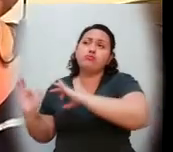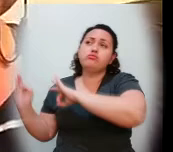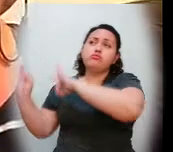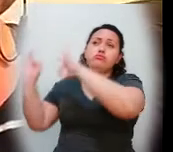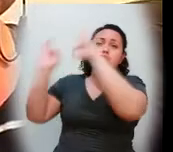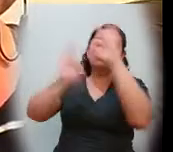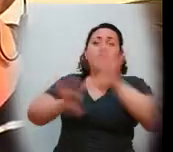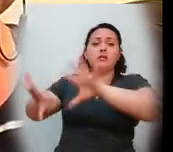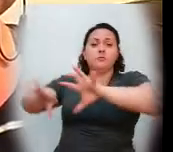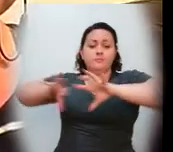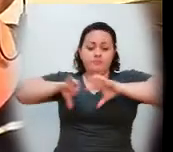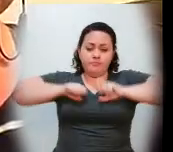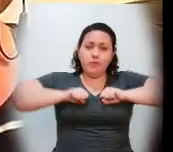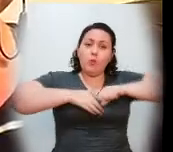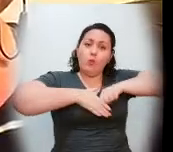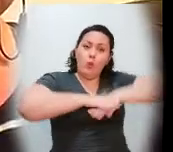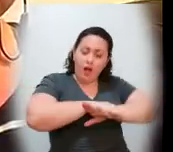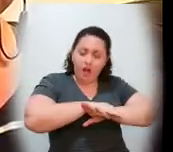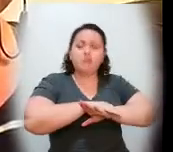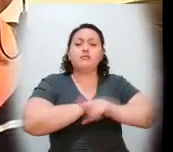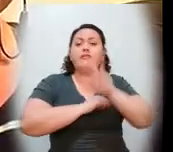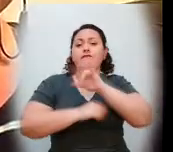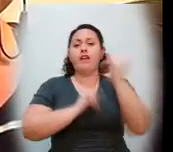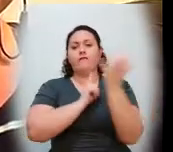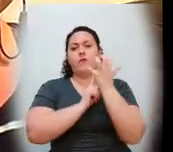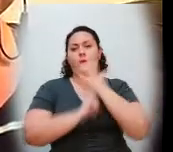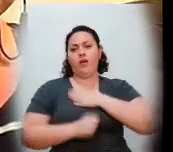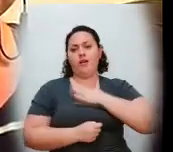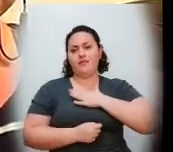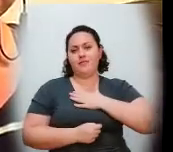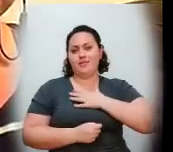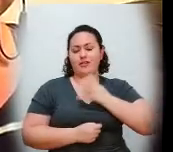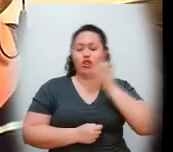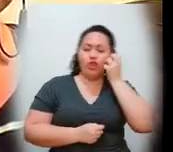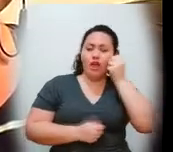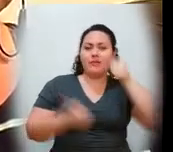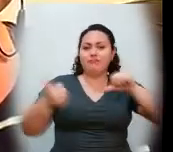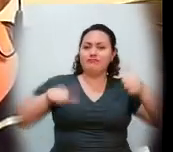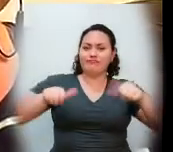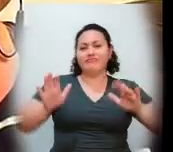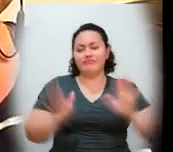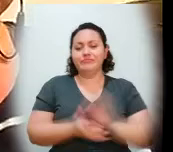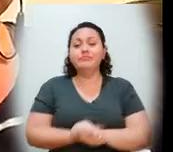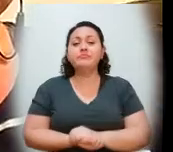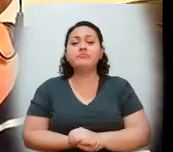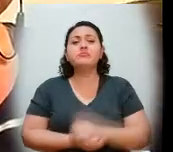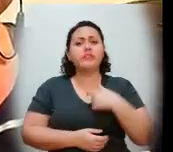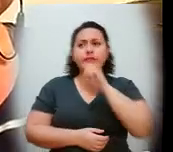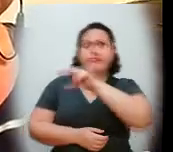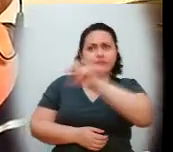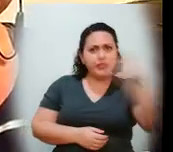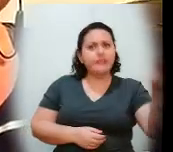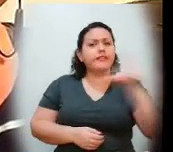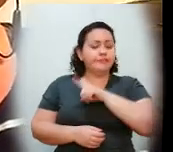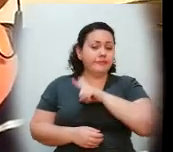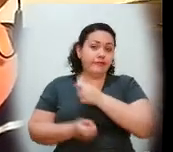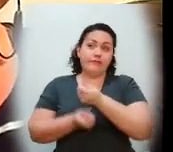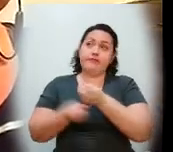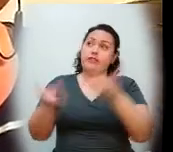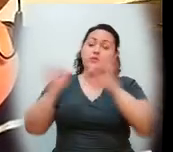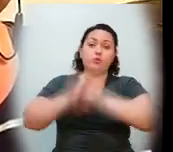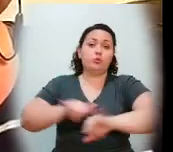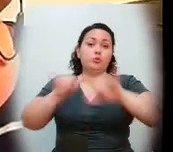tem muitas notícias, principalmente em relação à pandemia, que elas acabam muito mais